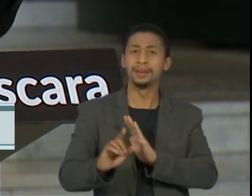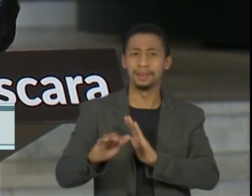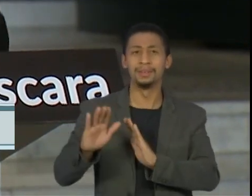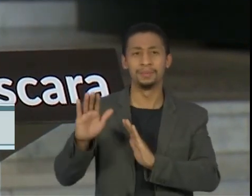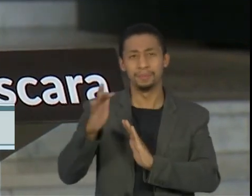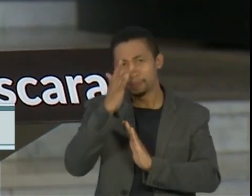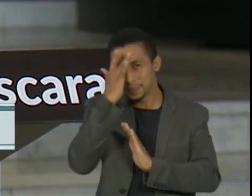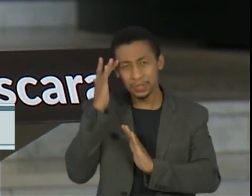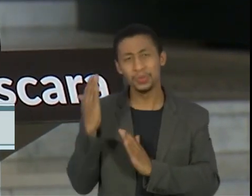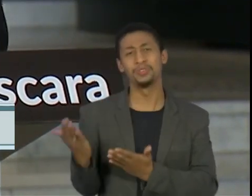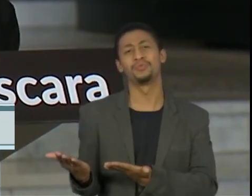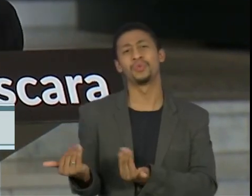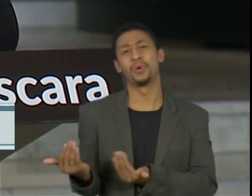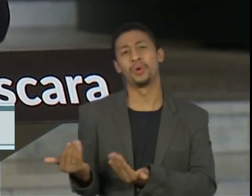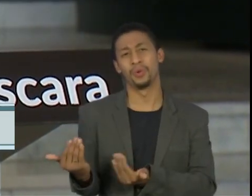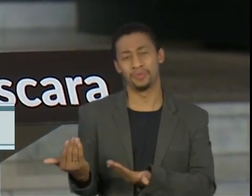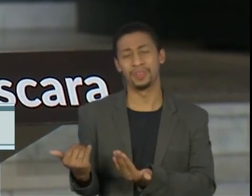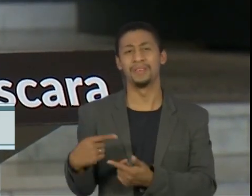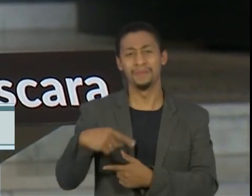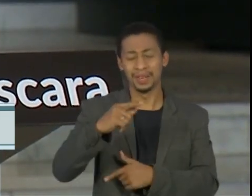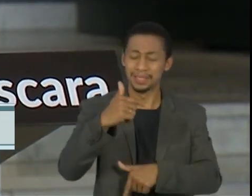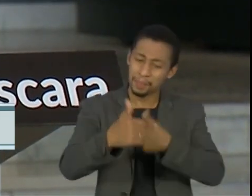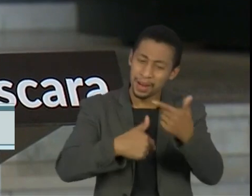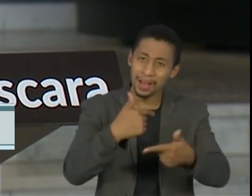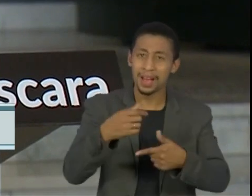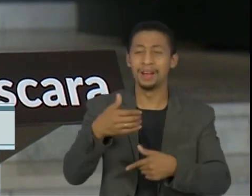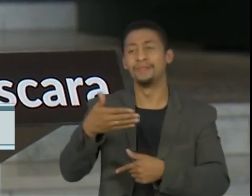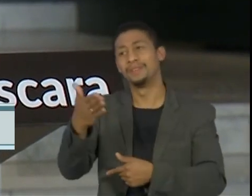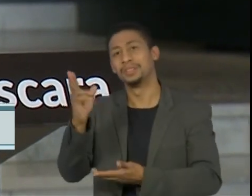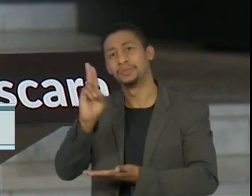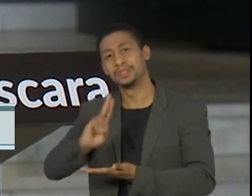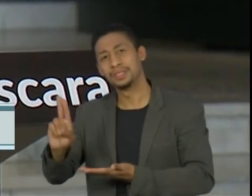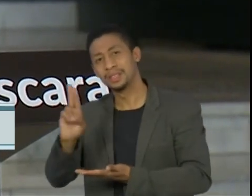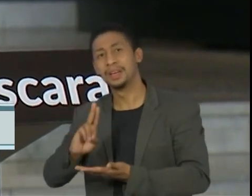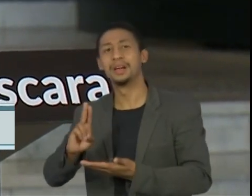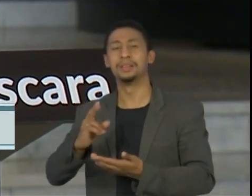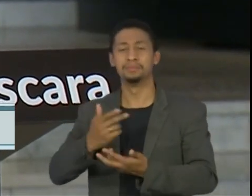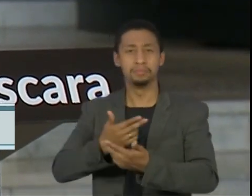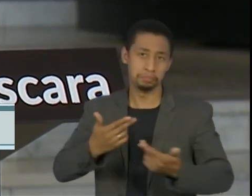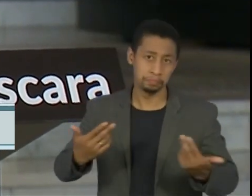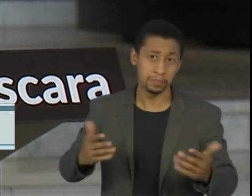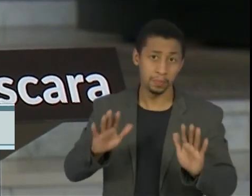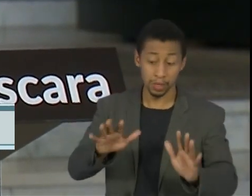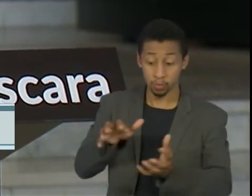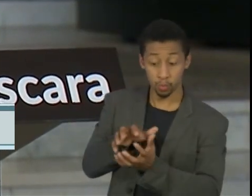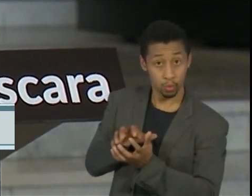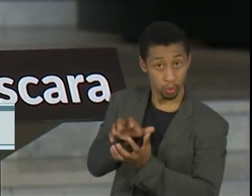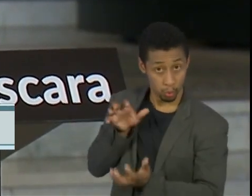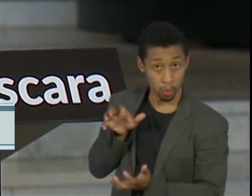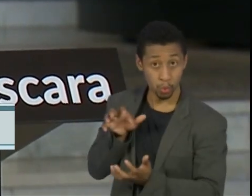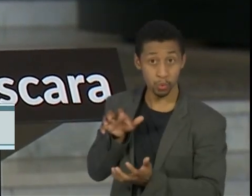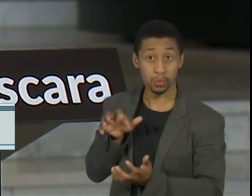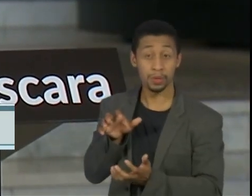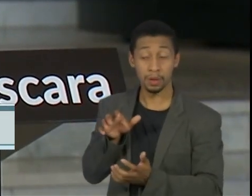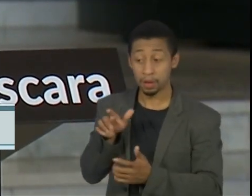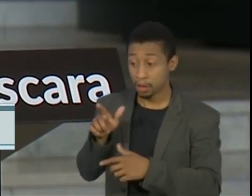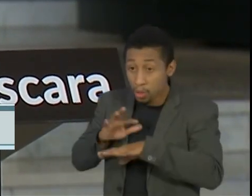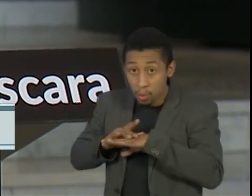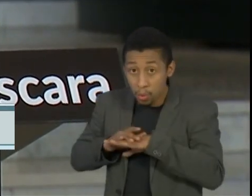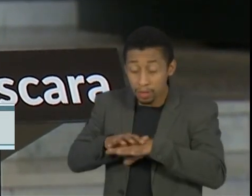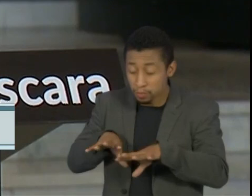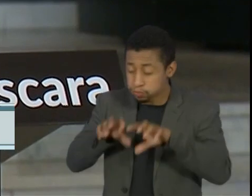que vão para a universidade ou vão fazer as suas atividades, mas os idosos e as pessoas com doenças